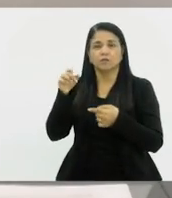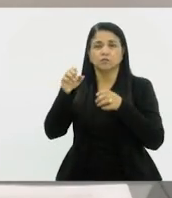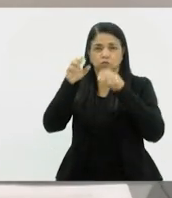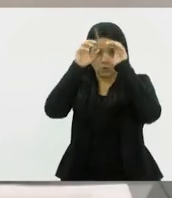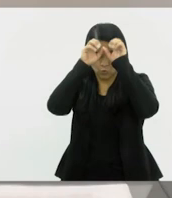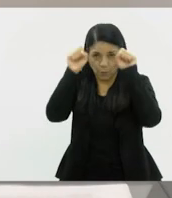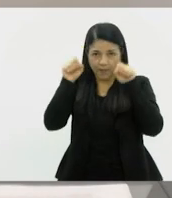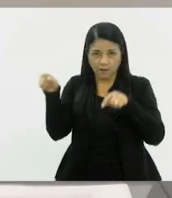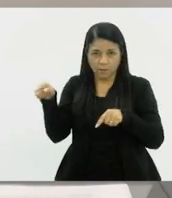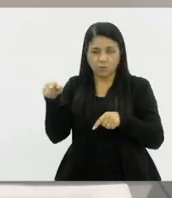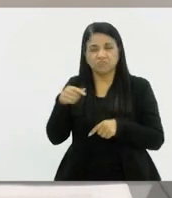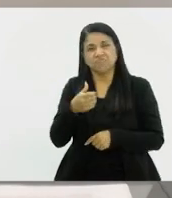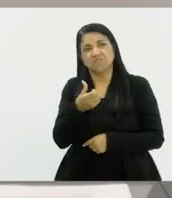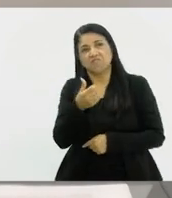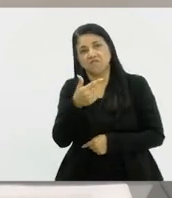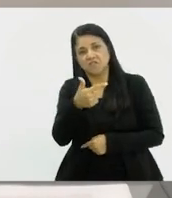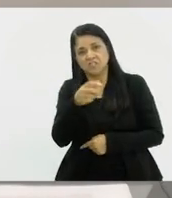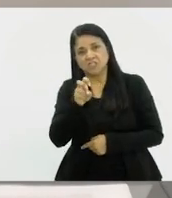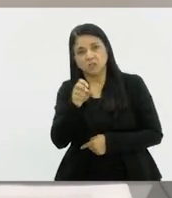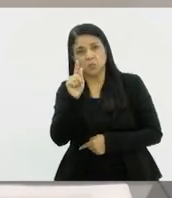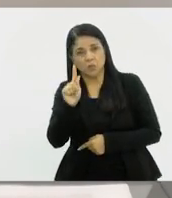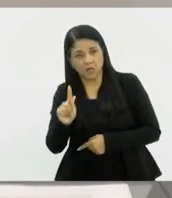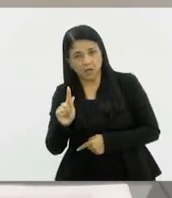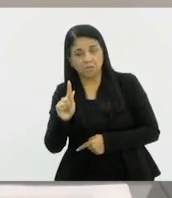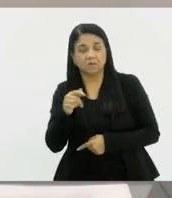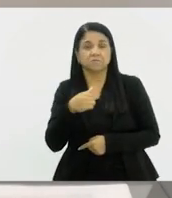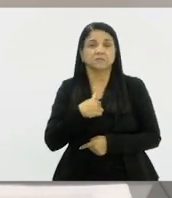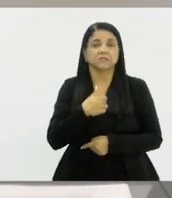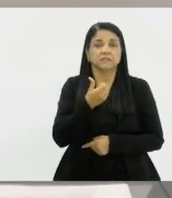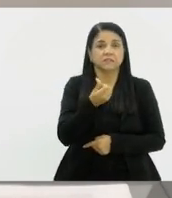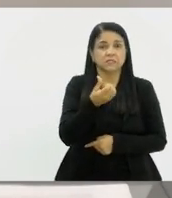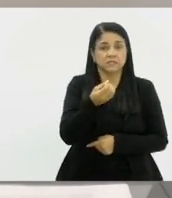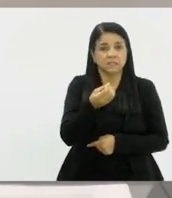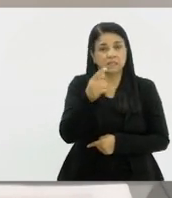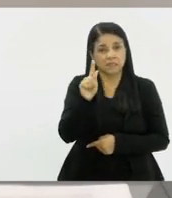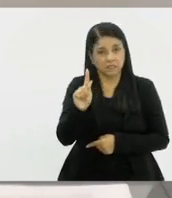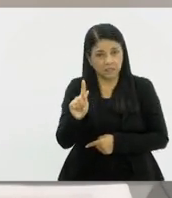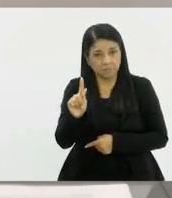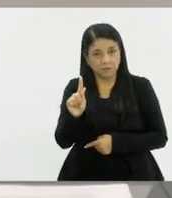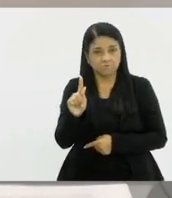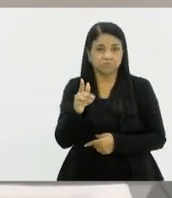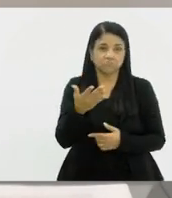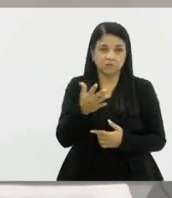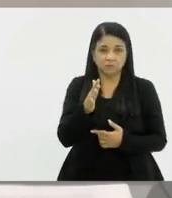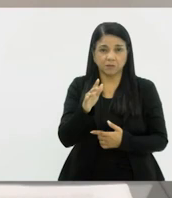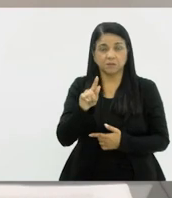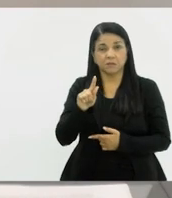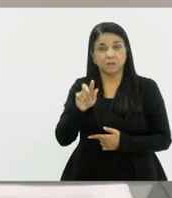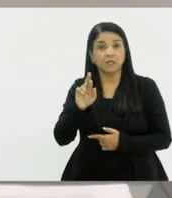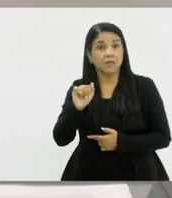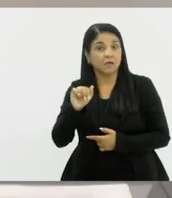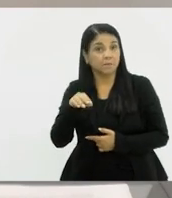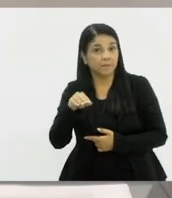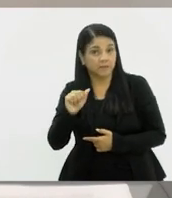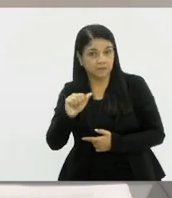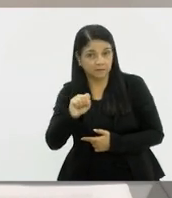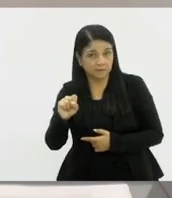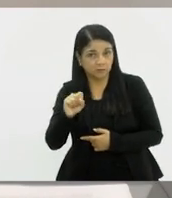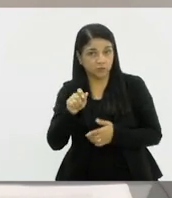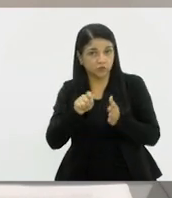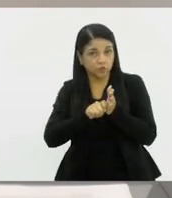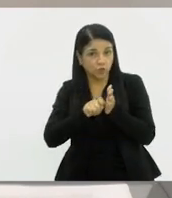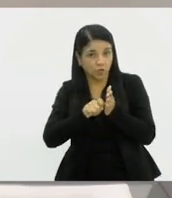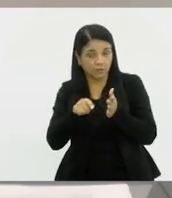60 G 50 G como média eh então a gente tá falando de 1/4 de